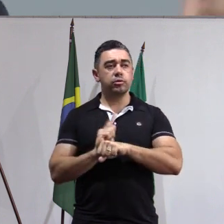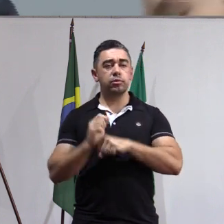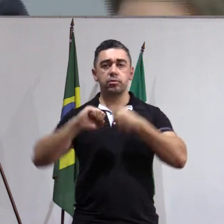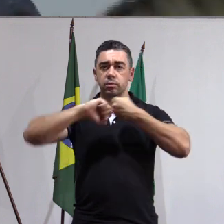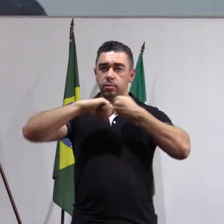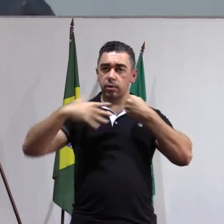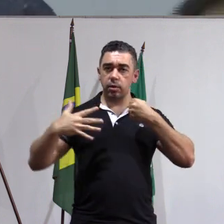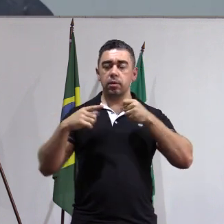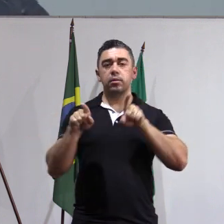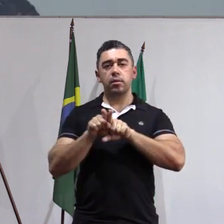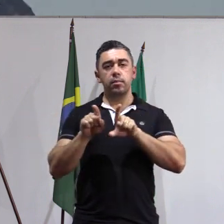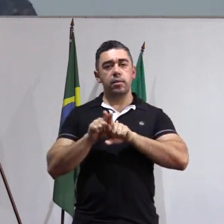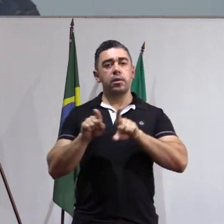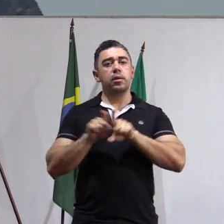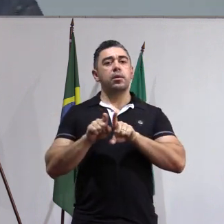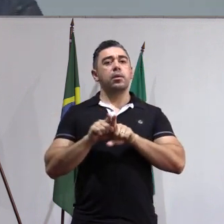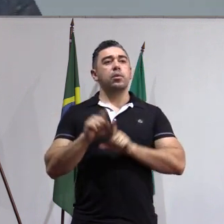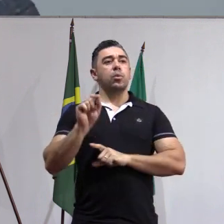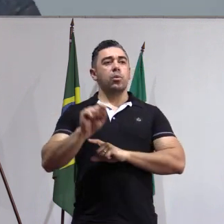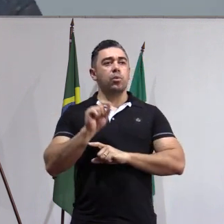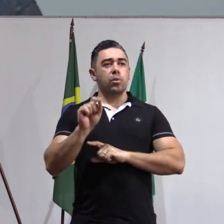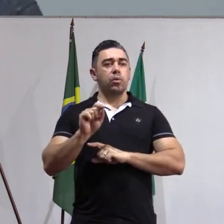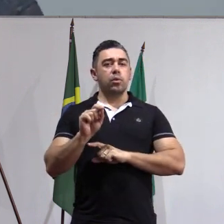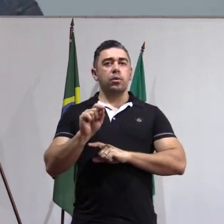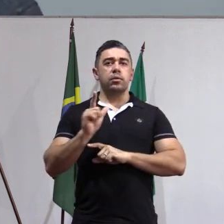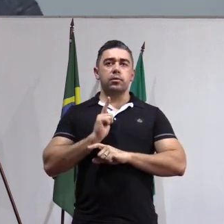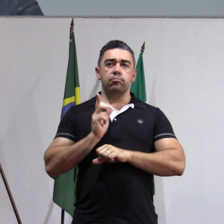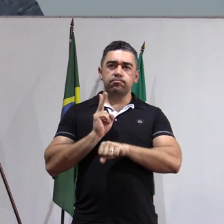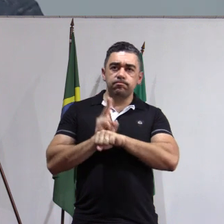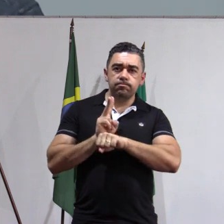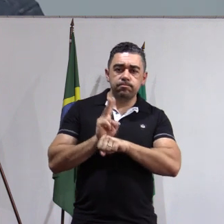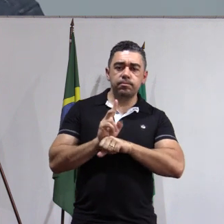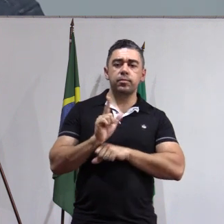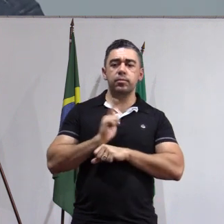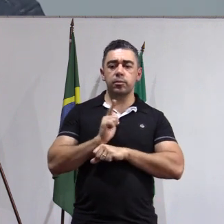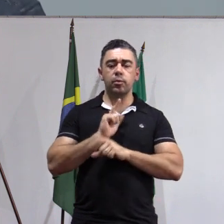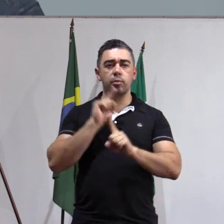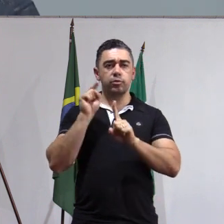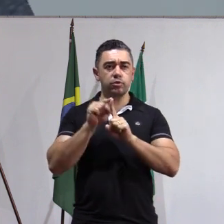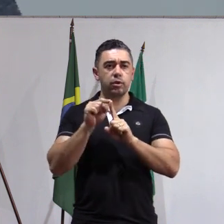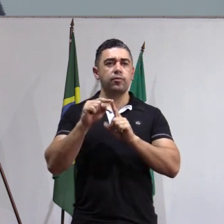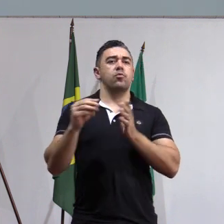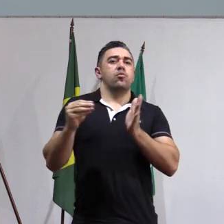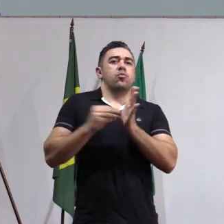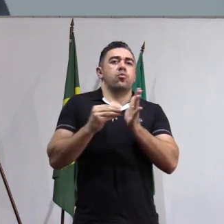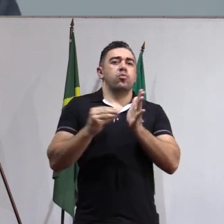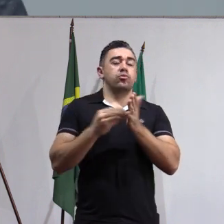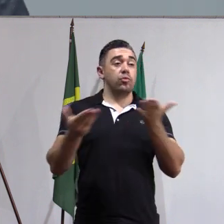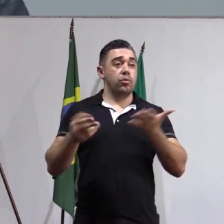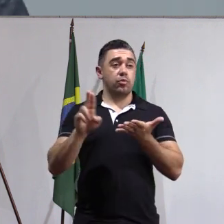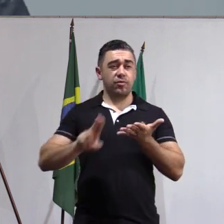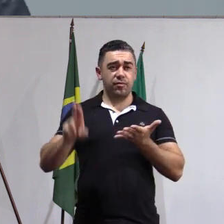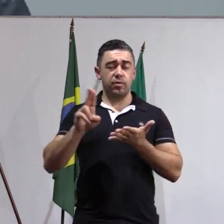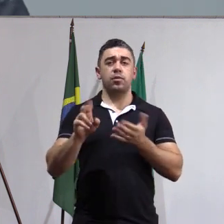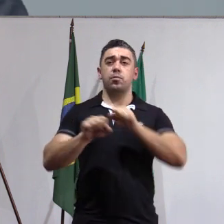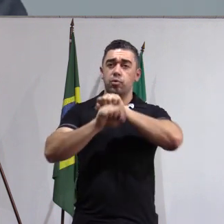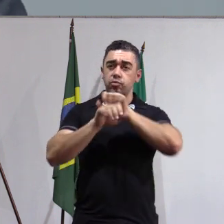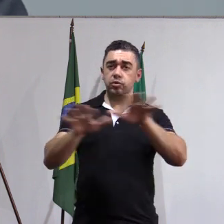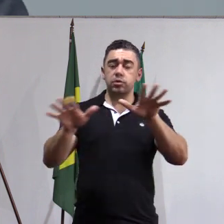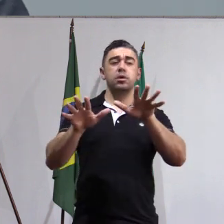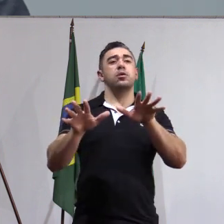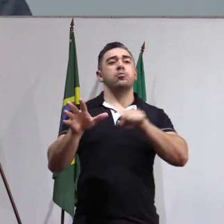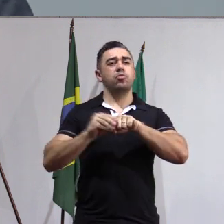Aliado ao conceito fluido de governança, estamos sob o risco de ver o objetivo último da universidade, a produção e disseminação